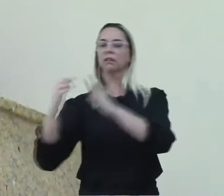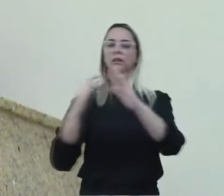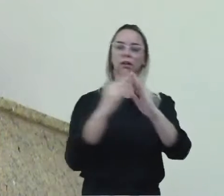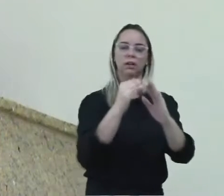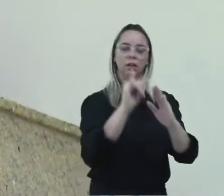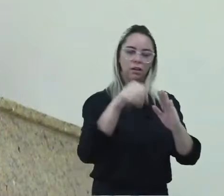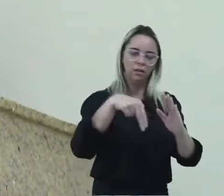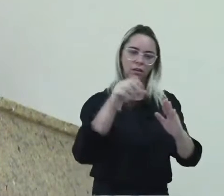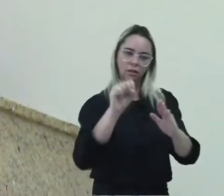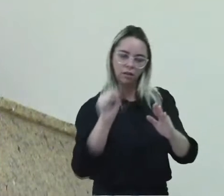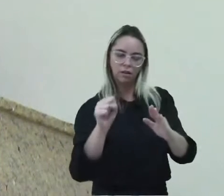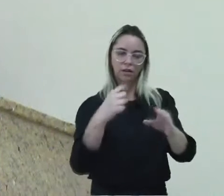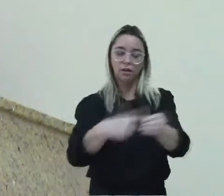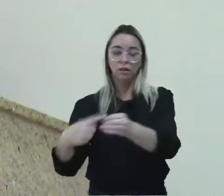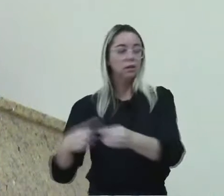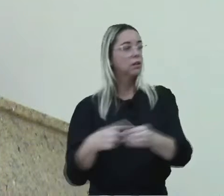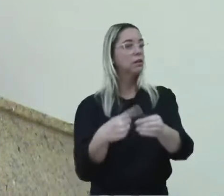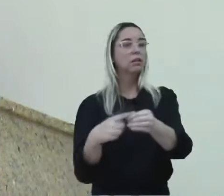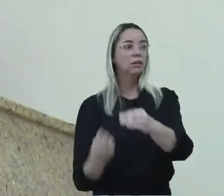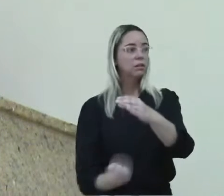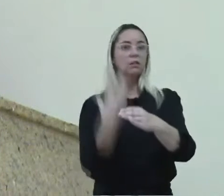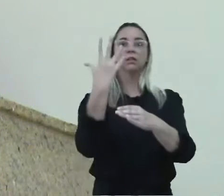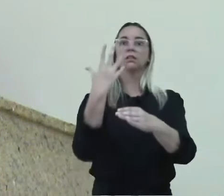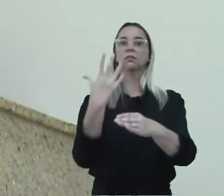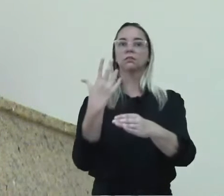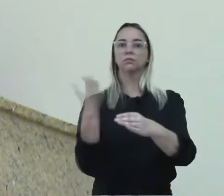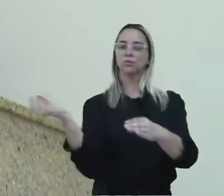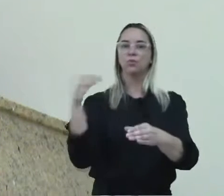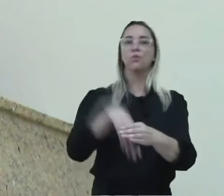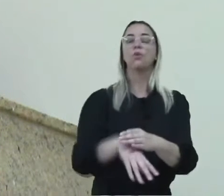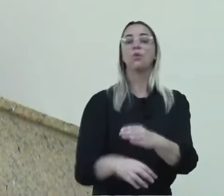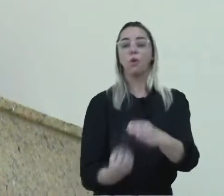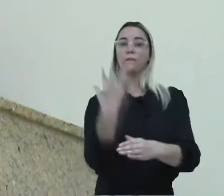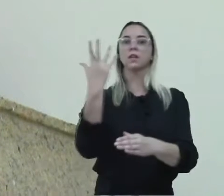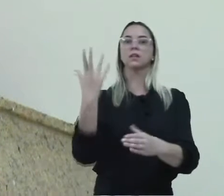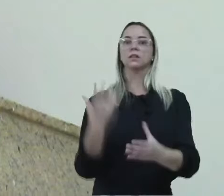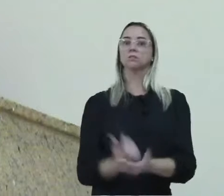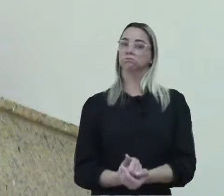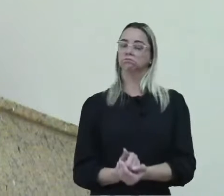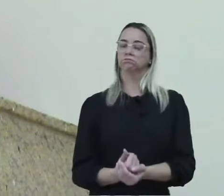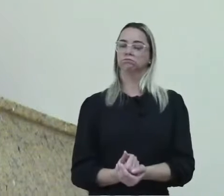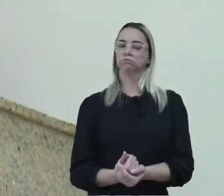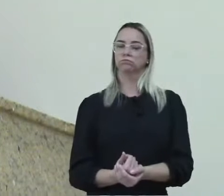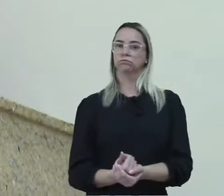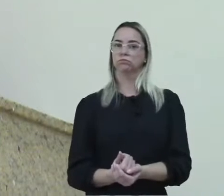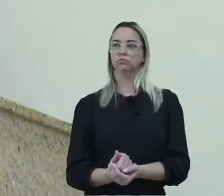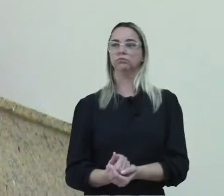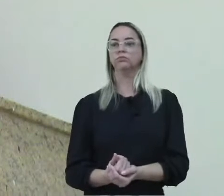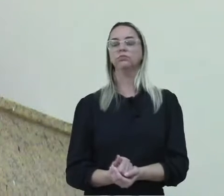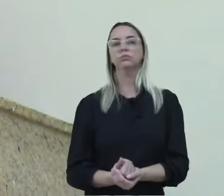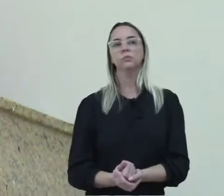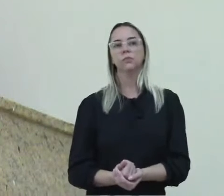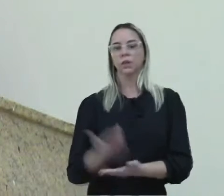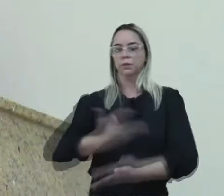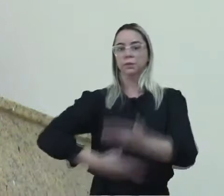de 20 mil habitantes, né, foi criada, instalada uma agência da Previdência Social, uma agência do INSS